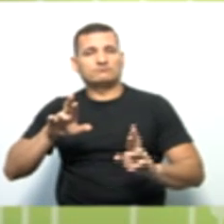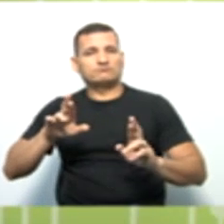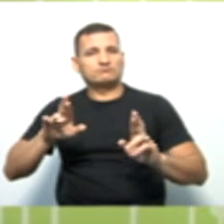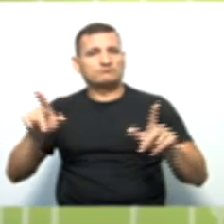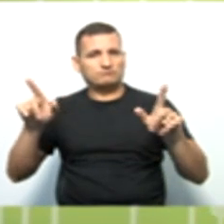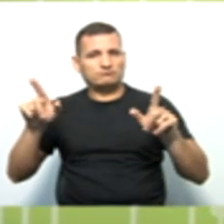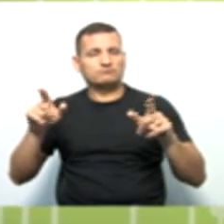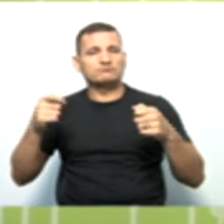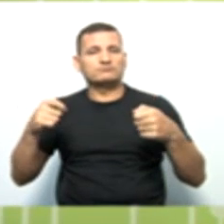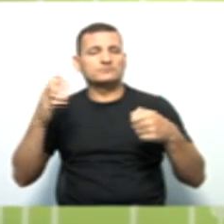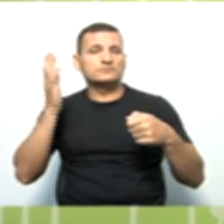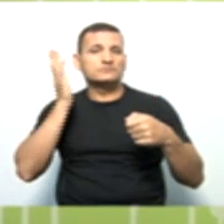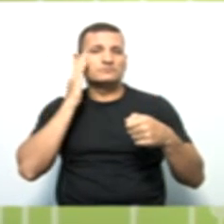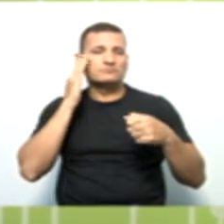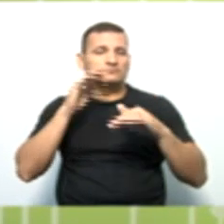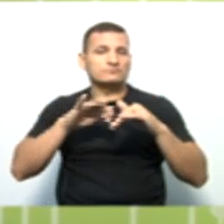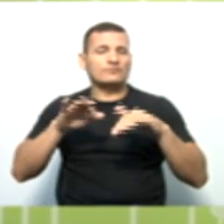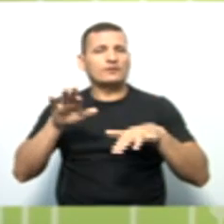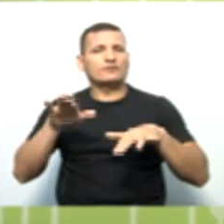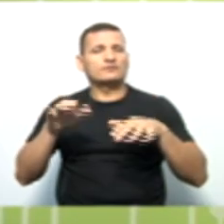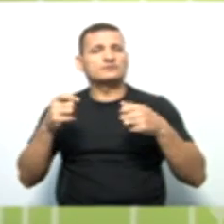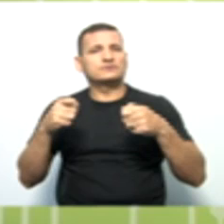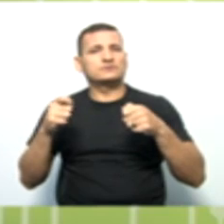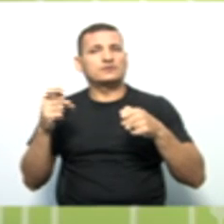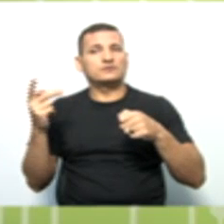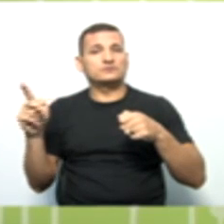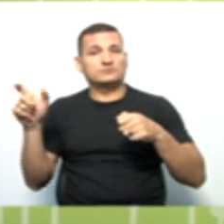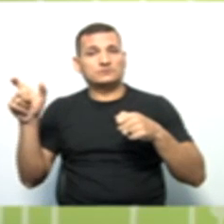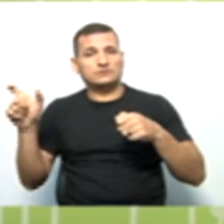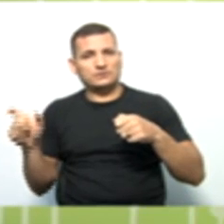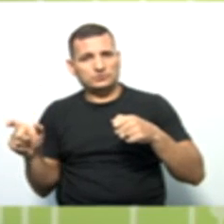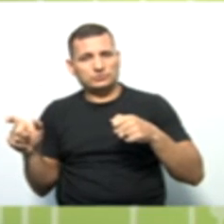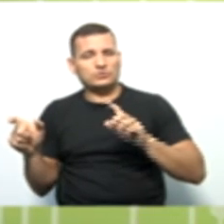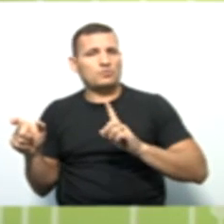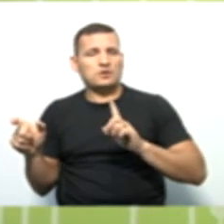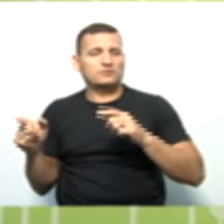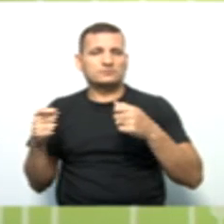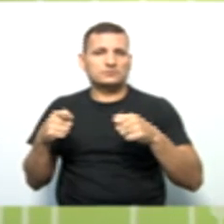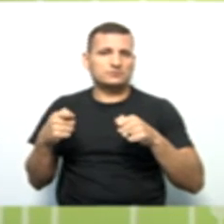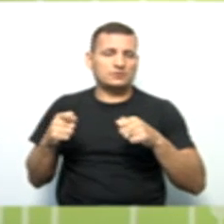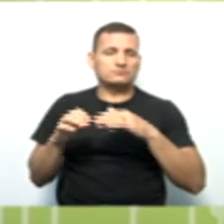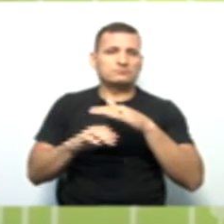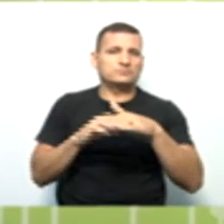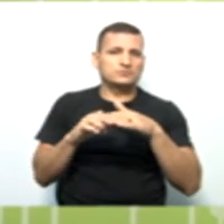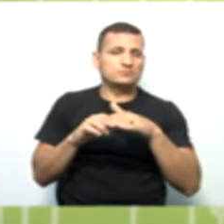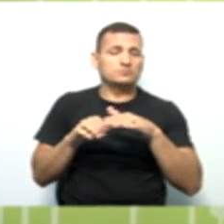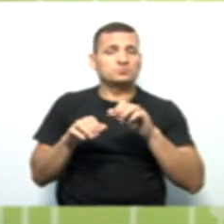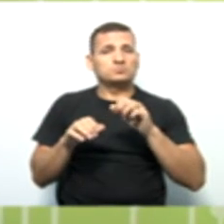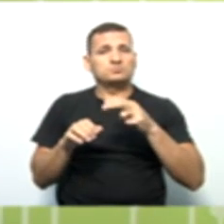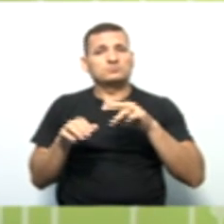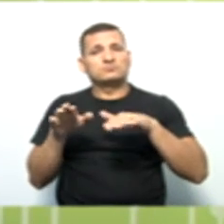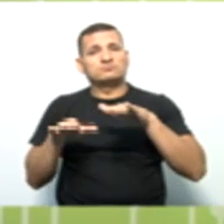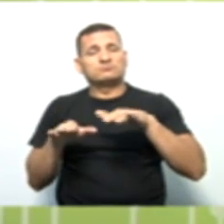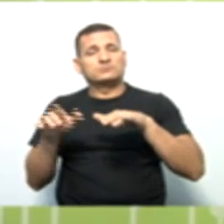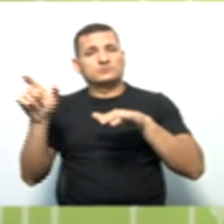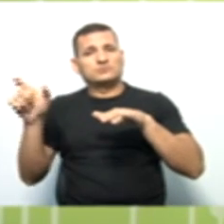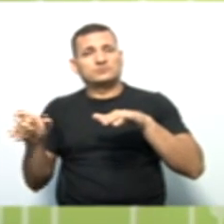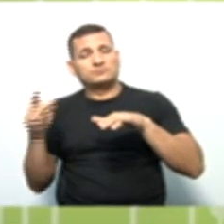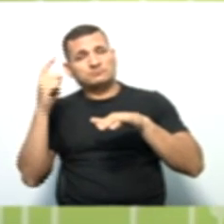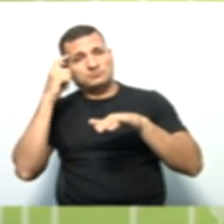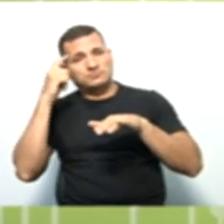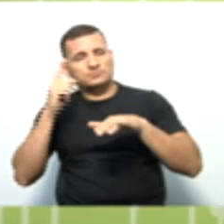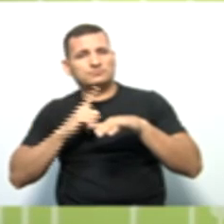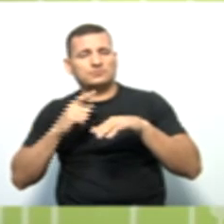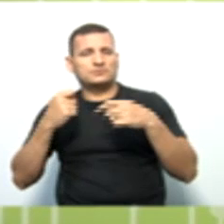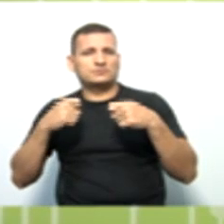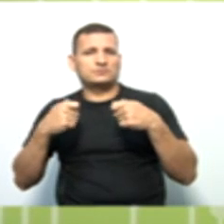separar. Às vezes a necessidade do cliente não é a minha necessidade do negócio. Ou às vezes o cliente pensa que tem essa necessidade, que